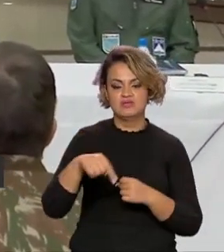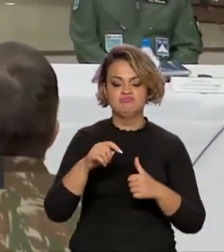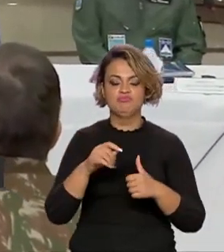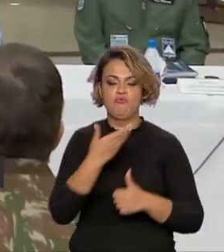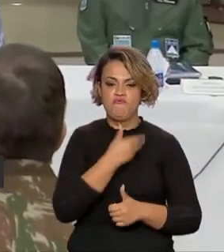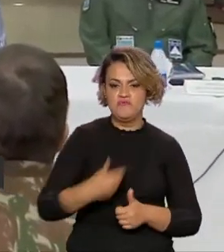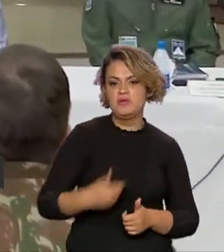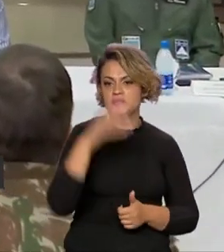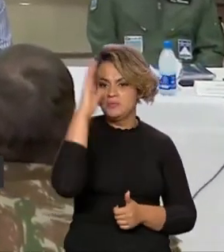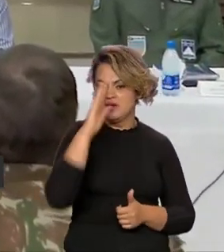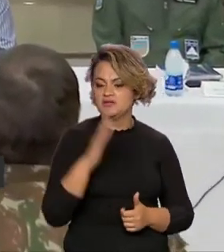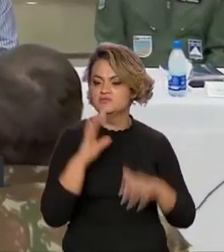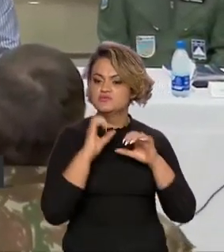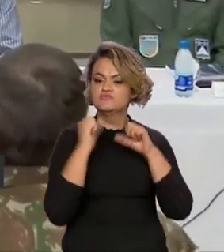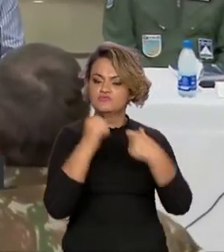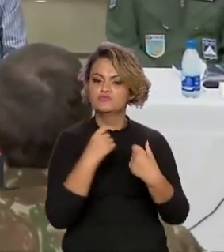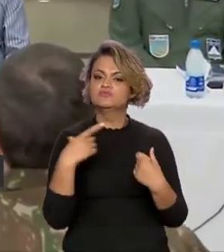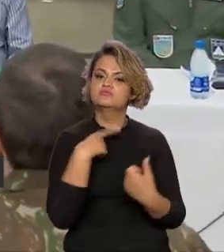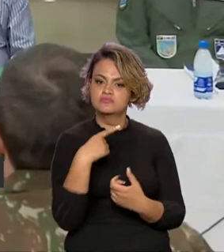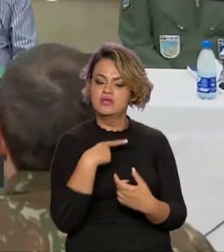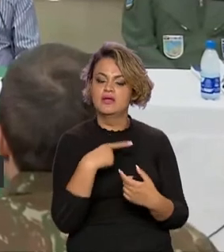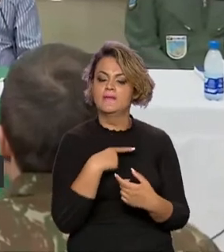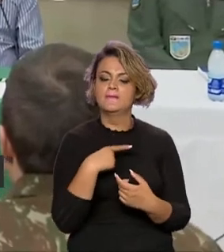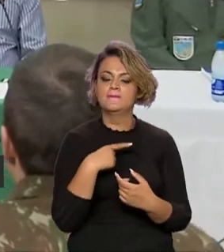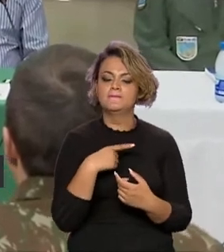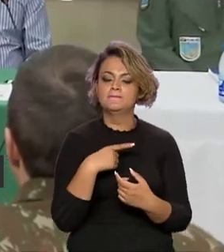brasileiro vem fazendo para